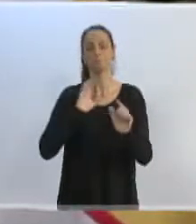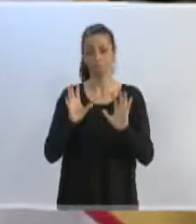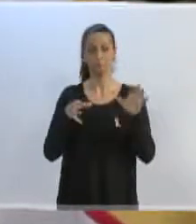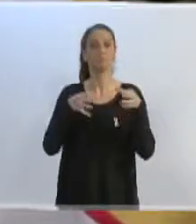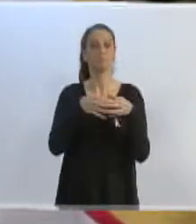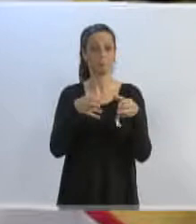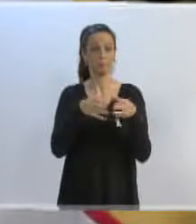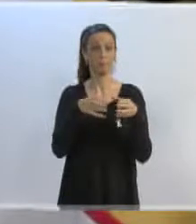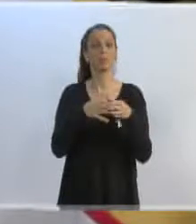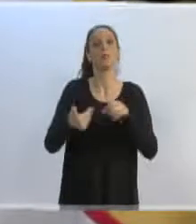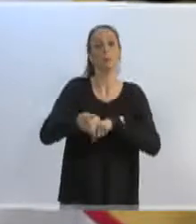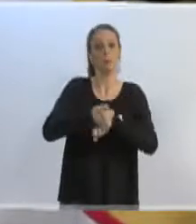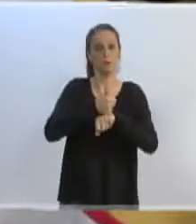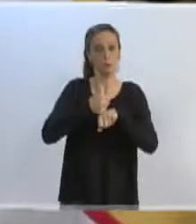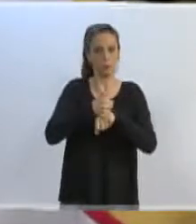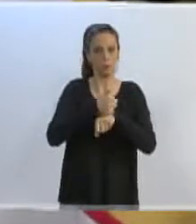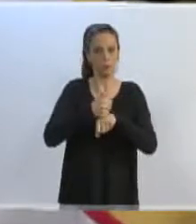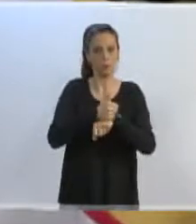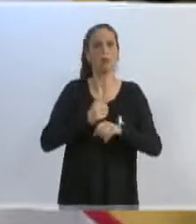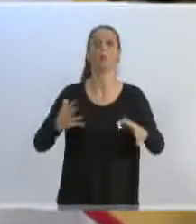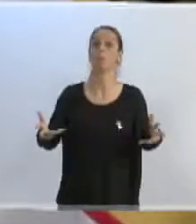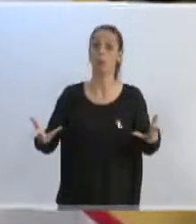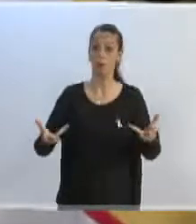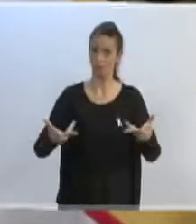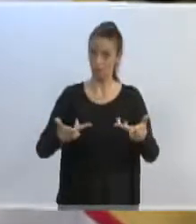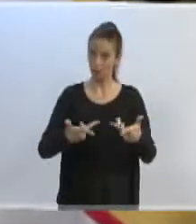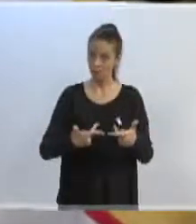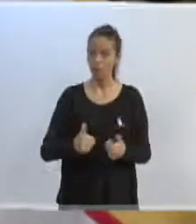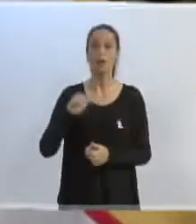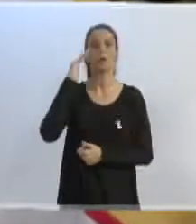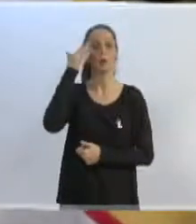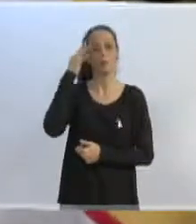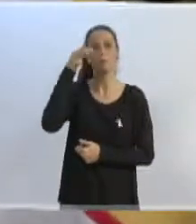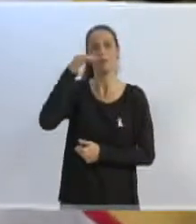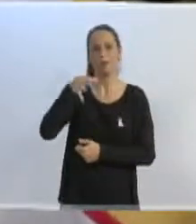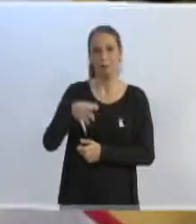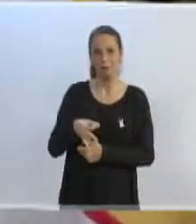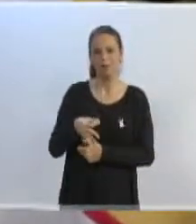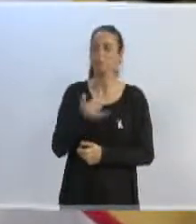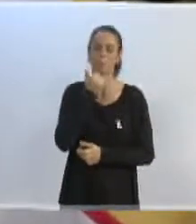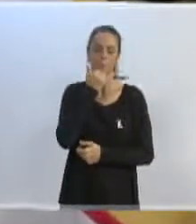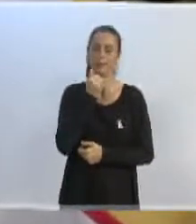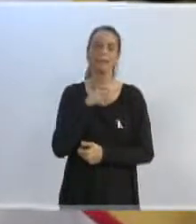equipe de profissionais qualificadas que compreendem em torno de